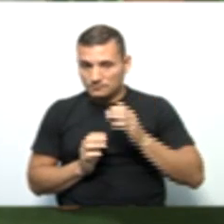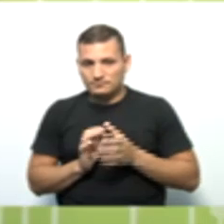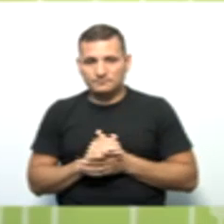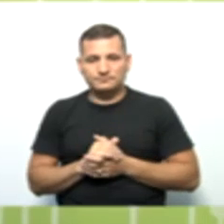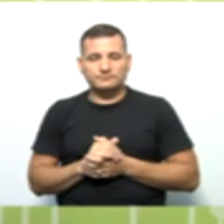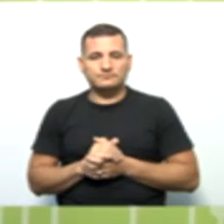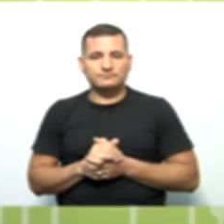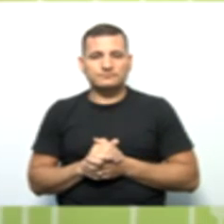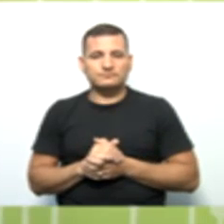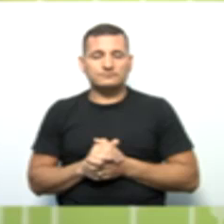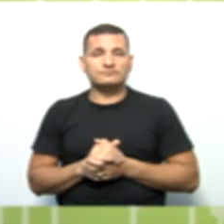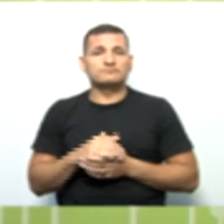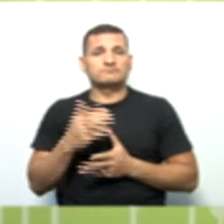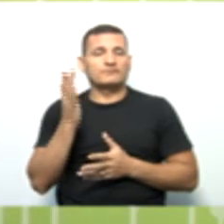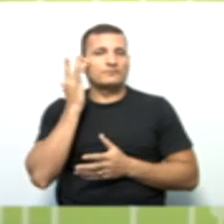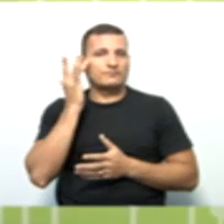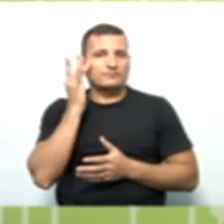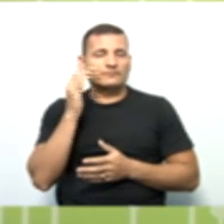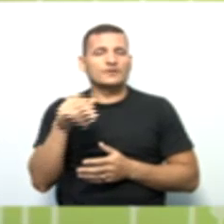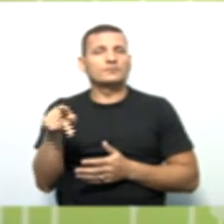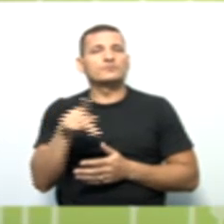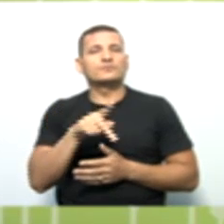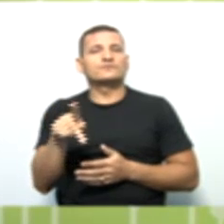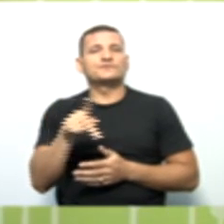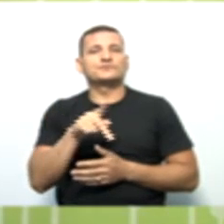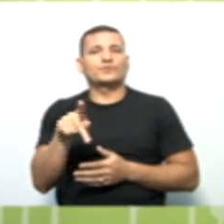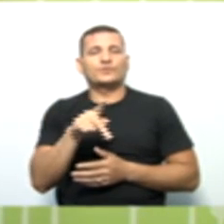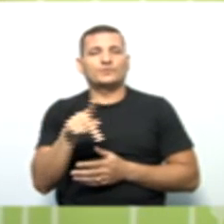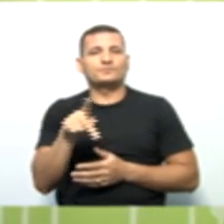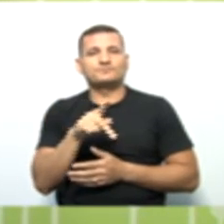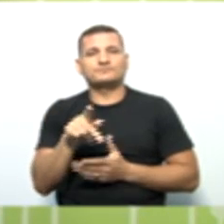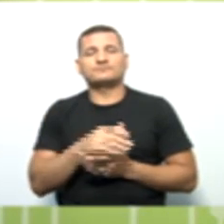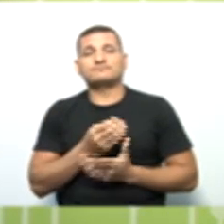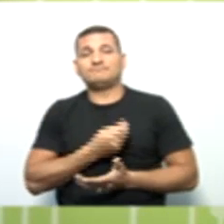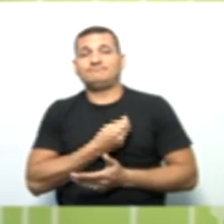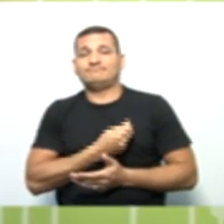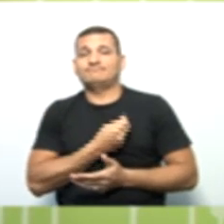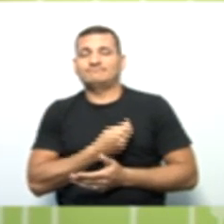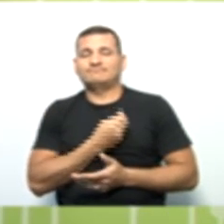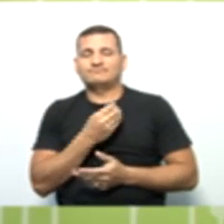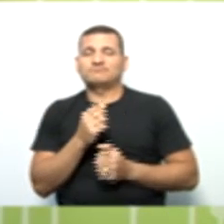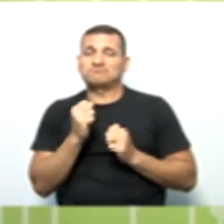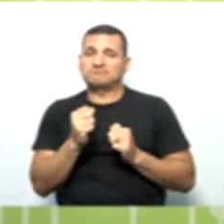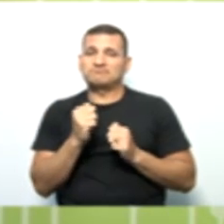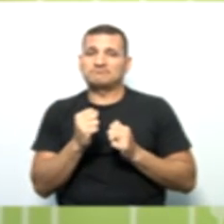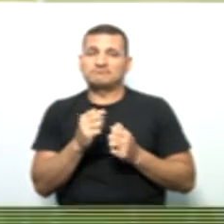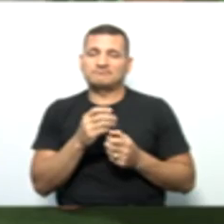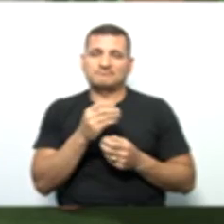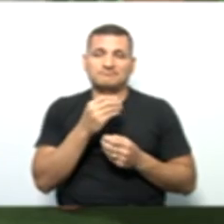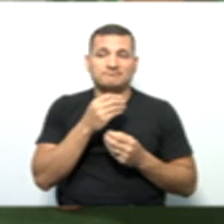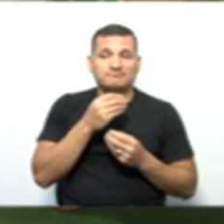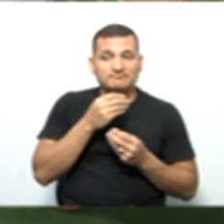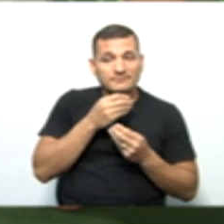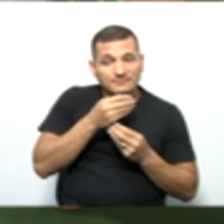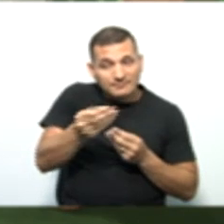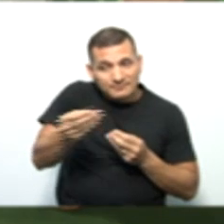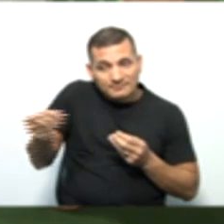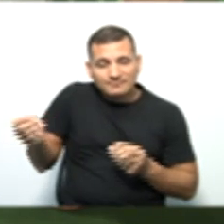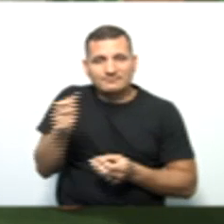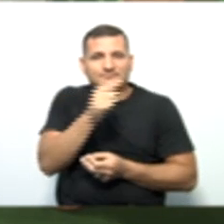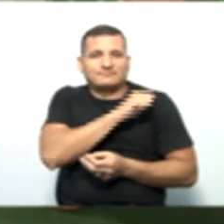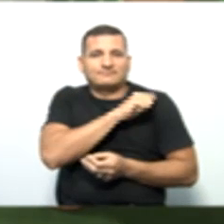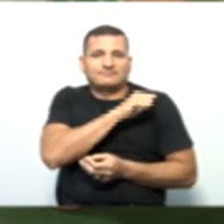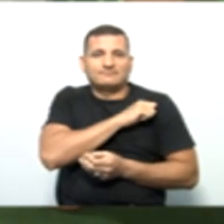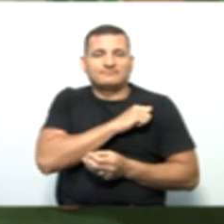os professores presenciais, né? Para esse tipo de questão podia dar um chocolate, né? Pois é, né? Pegar aquele chocolatezinho lá e o primeiro